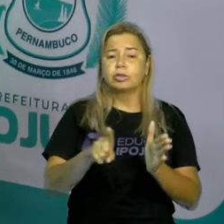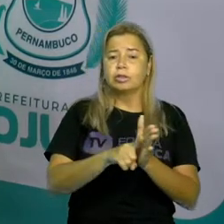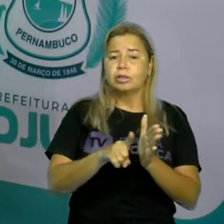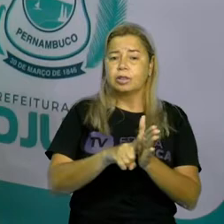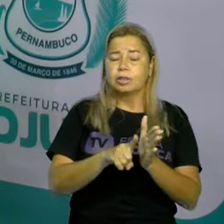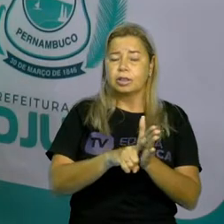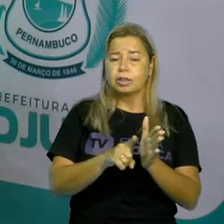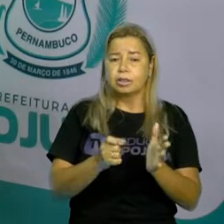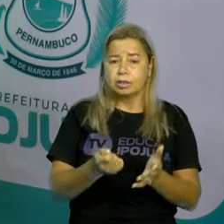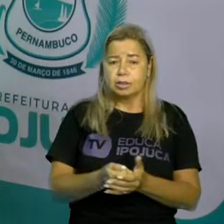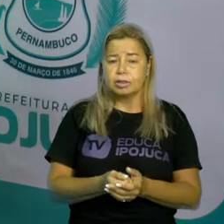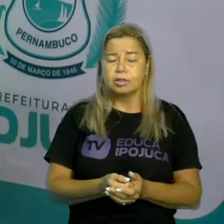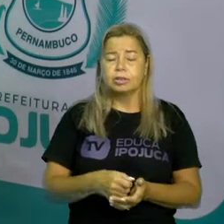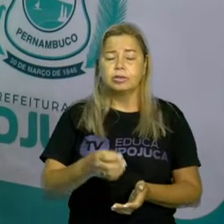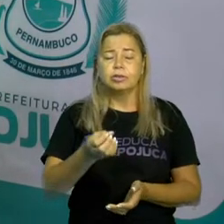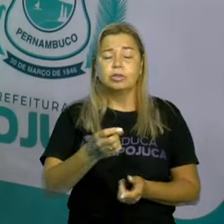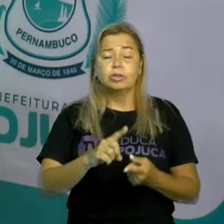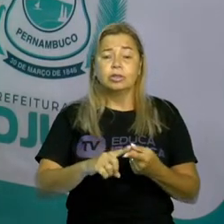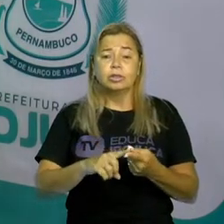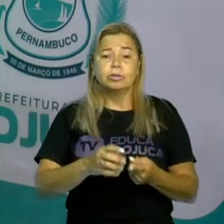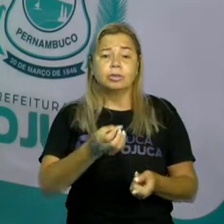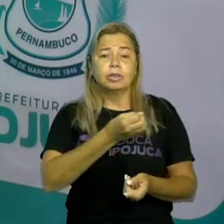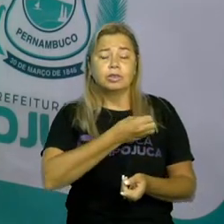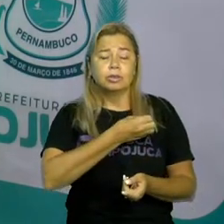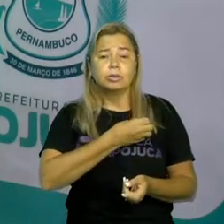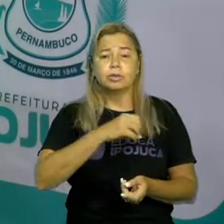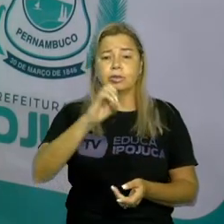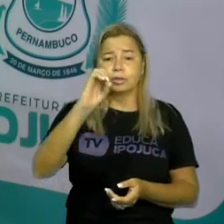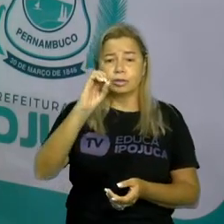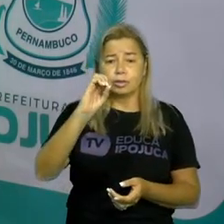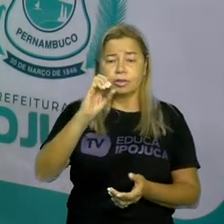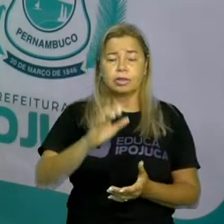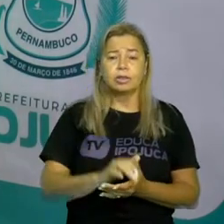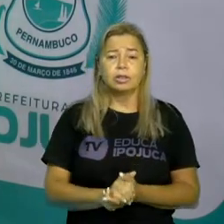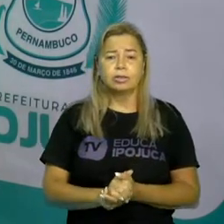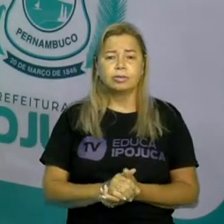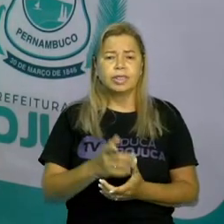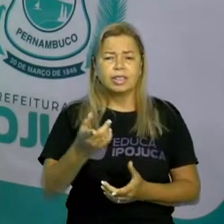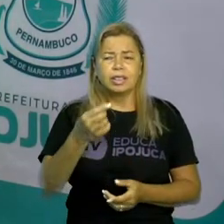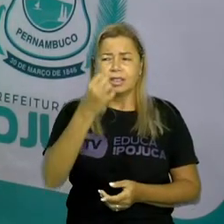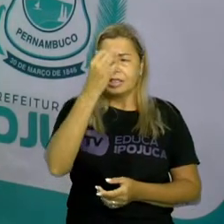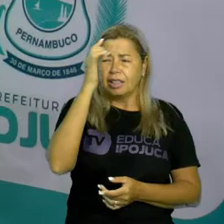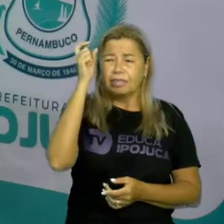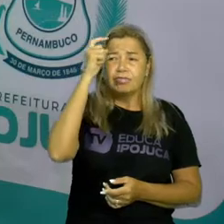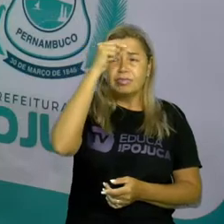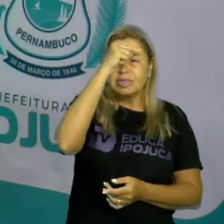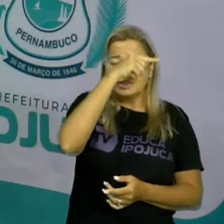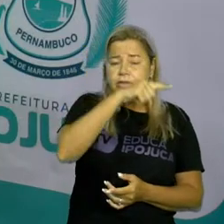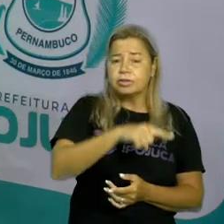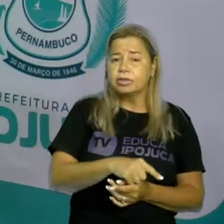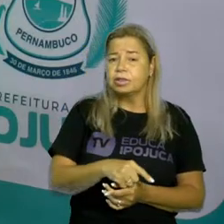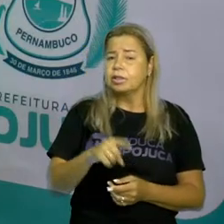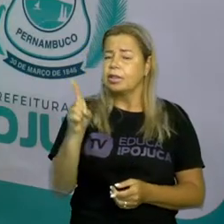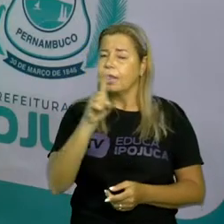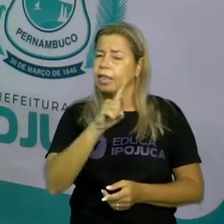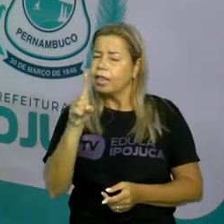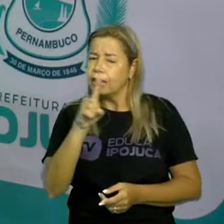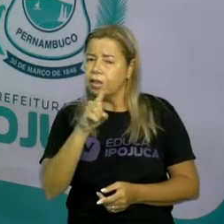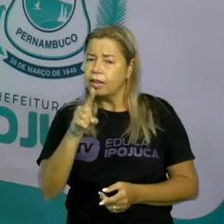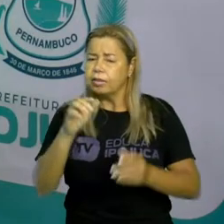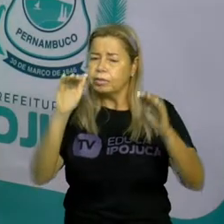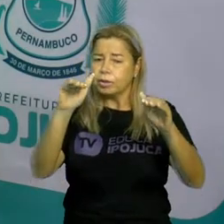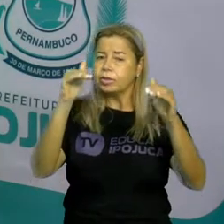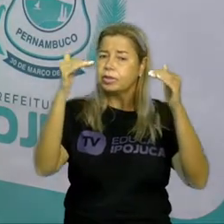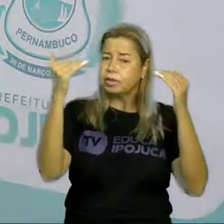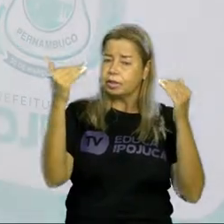e também pelo zero. A gente pensa que ele é um pouco difícil, mas se a gente prestar atenção, a gente vai entender direitinho. Pessoal,